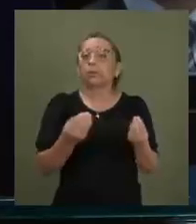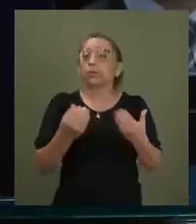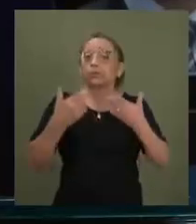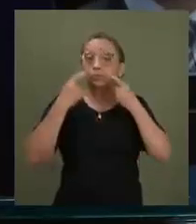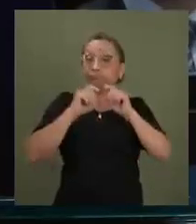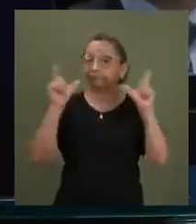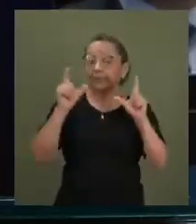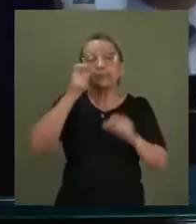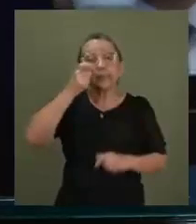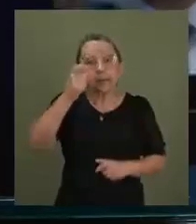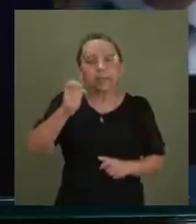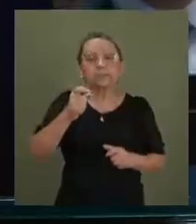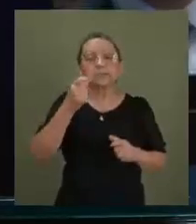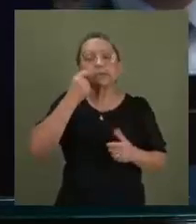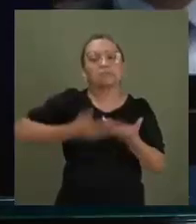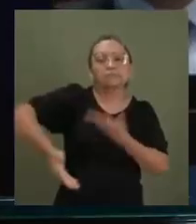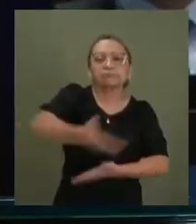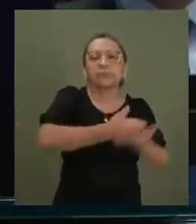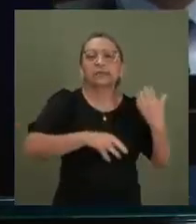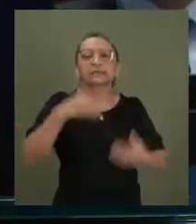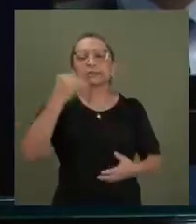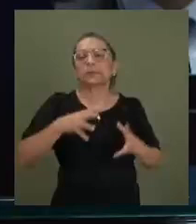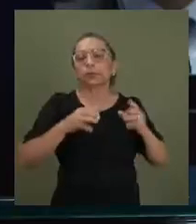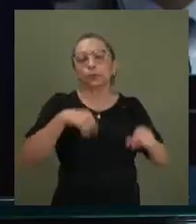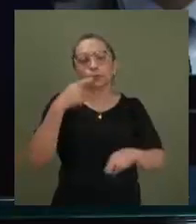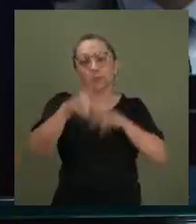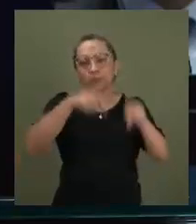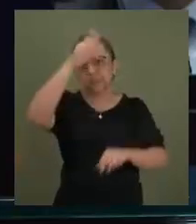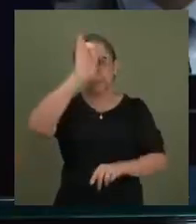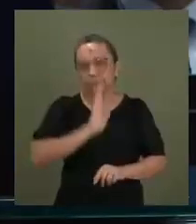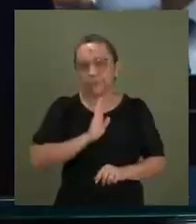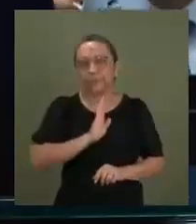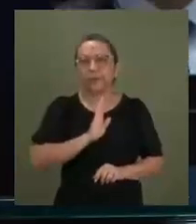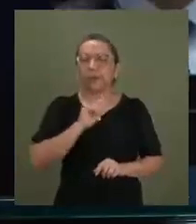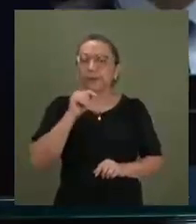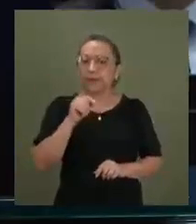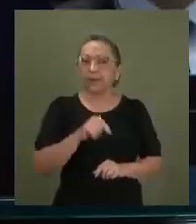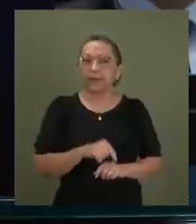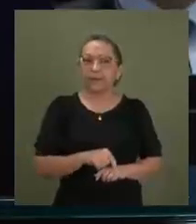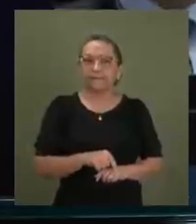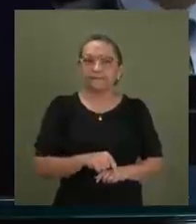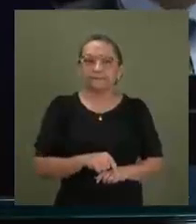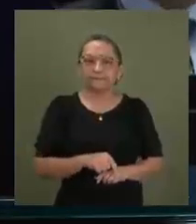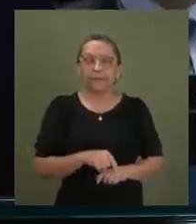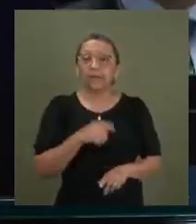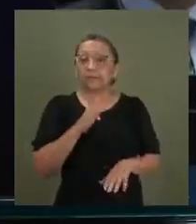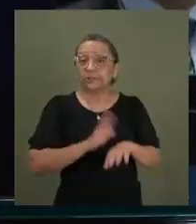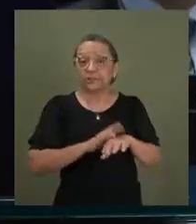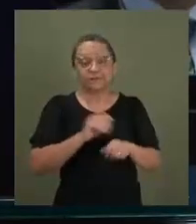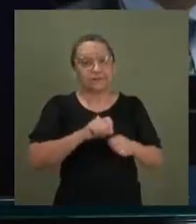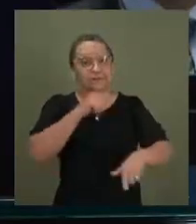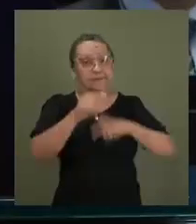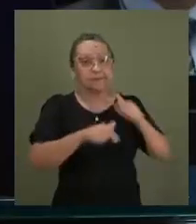em compartilhar essas experiências para os brasileiros, né? Aqui o senhor que tem feito esse trabalho,